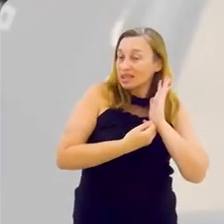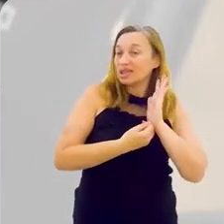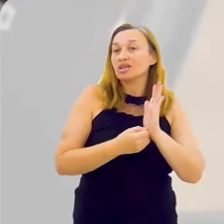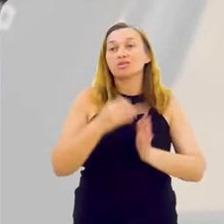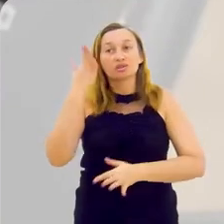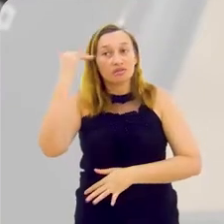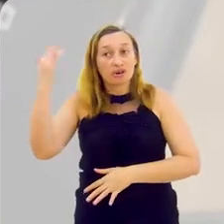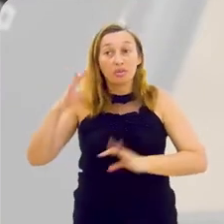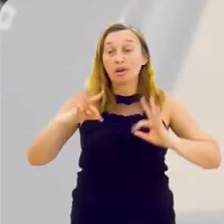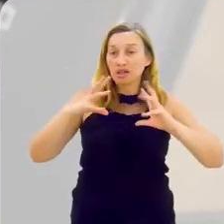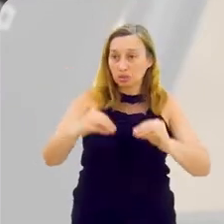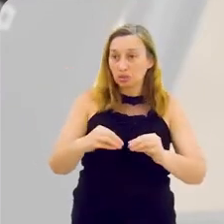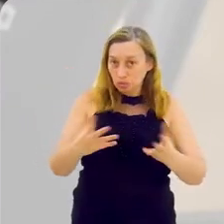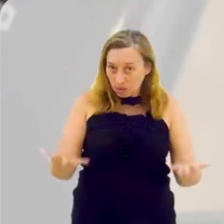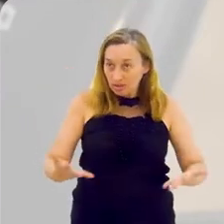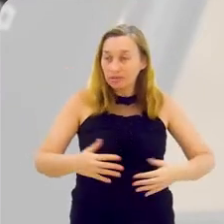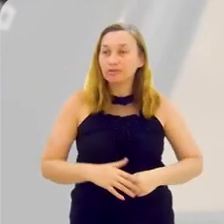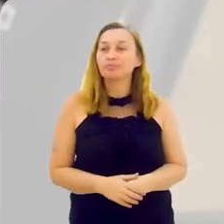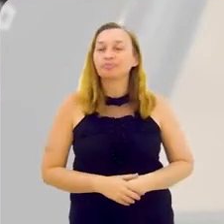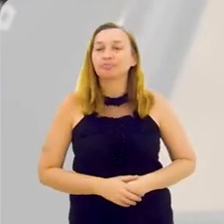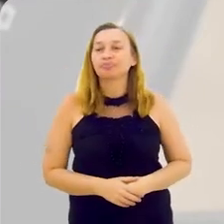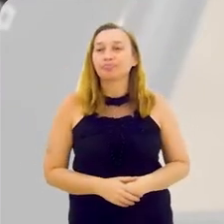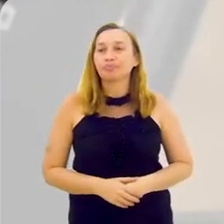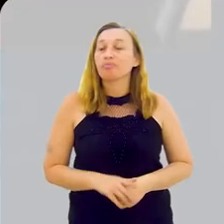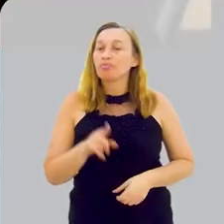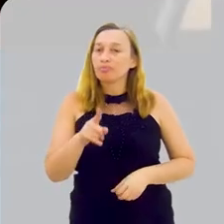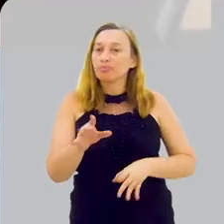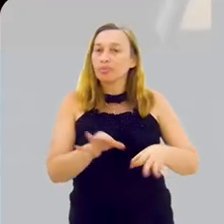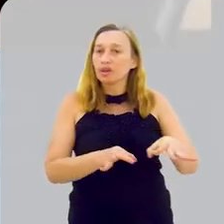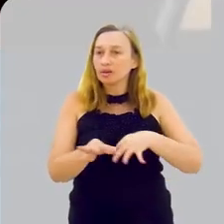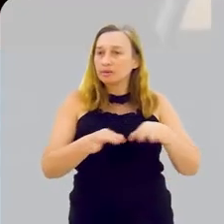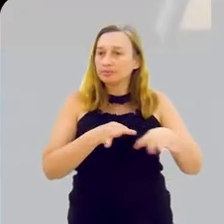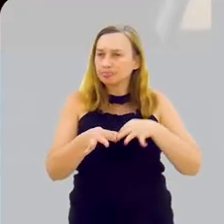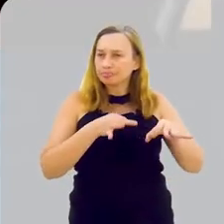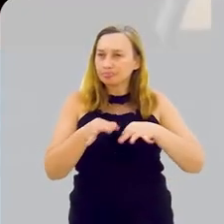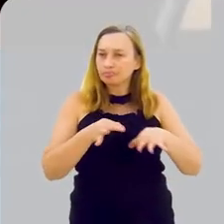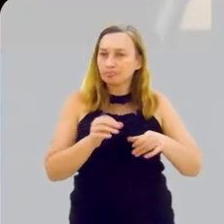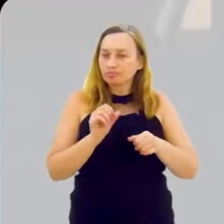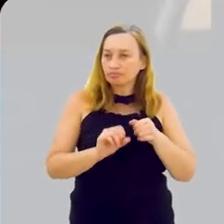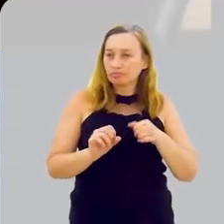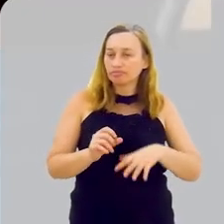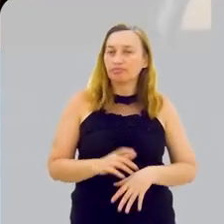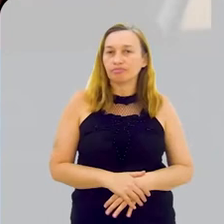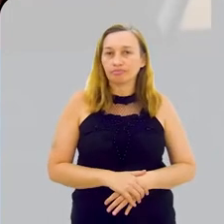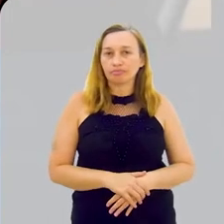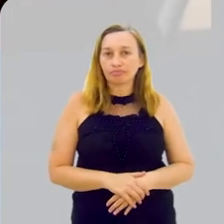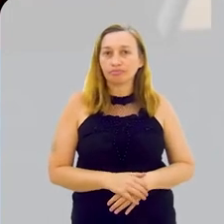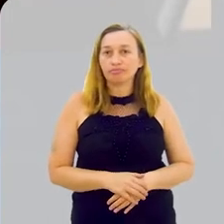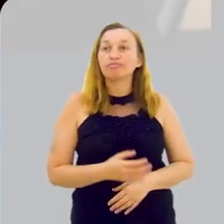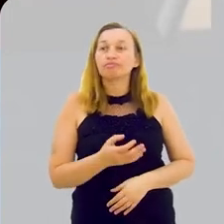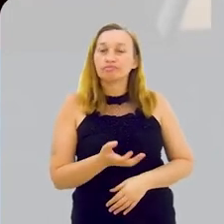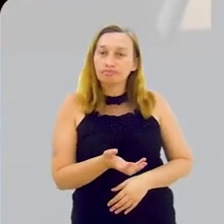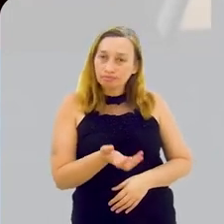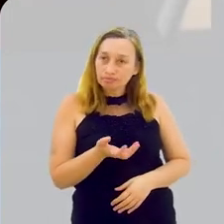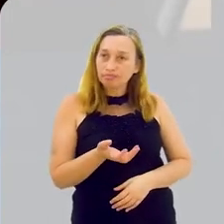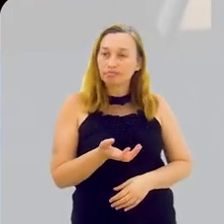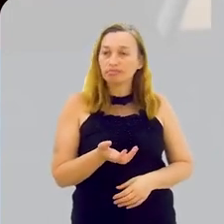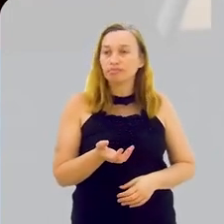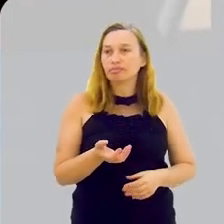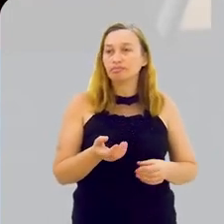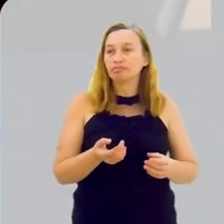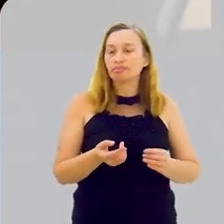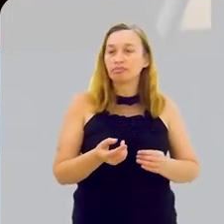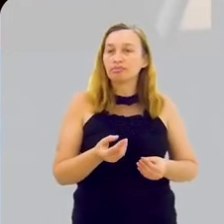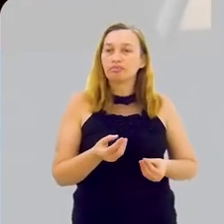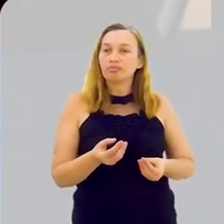que aí é o segredo de sucesso do empreendedorismo, né? Além da resiliência, da tenacidade, é você planejar o que você vai fazer